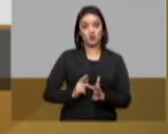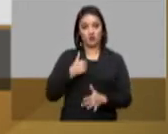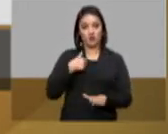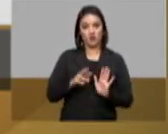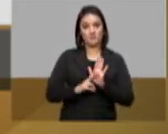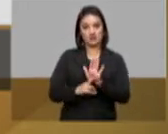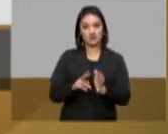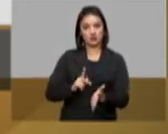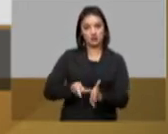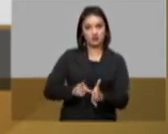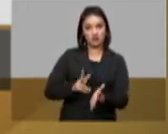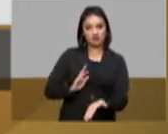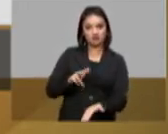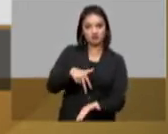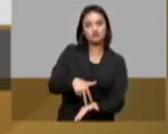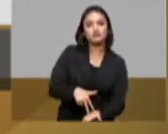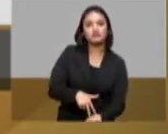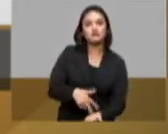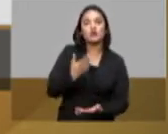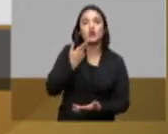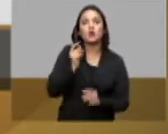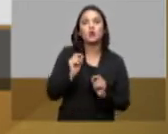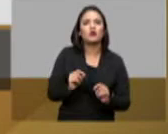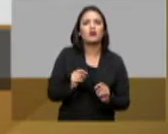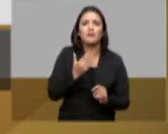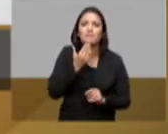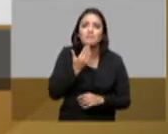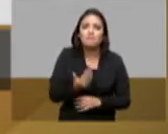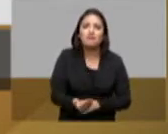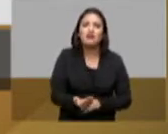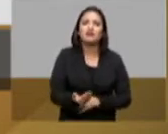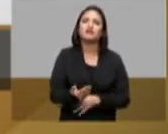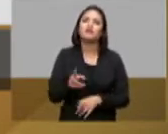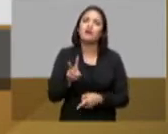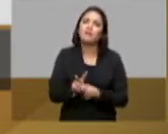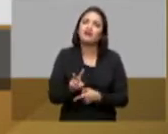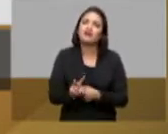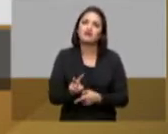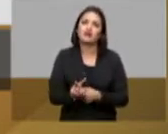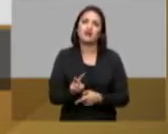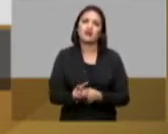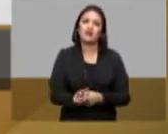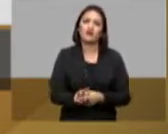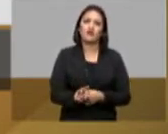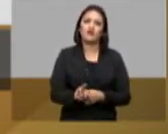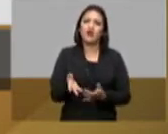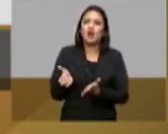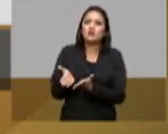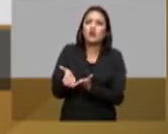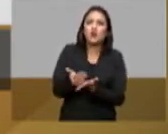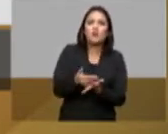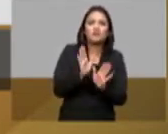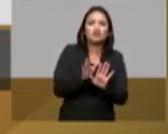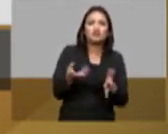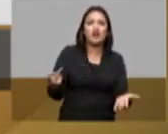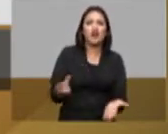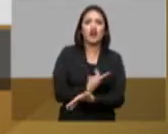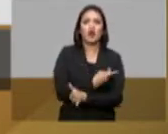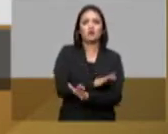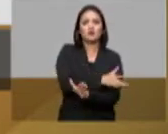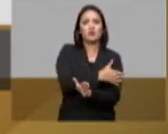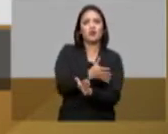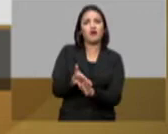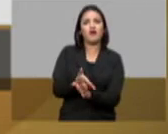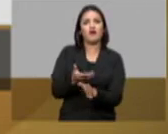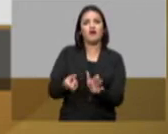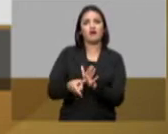da corte para preservar ao mínimo o passado em relação aos recolhimentos já efetuados ao manto desta